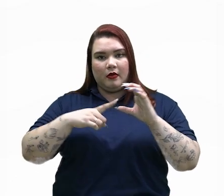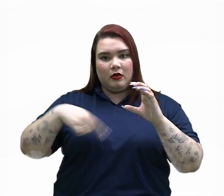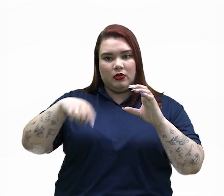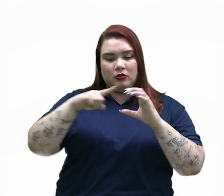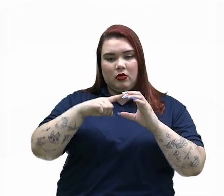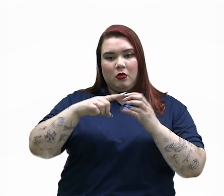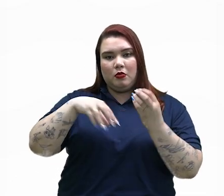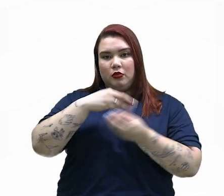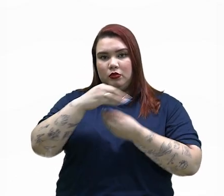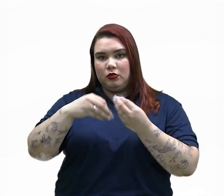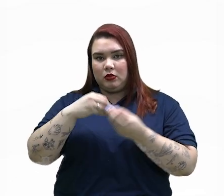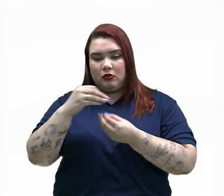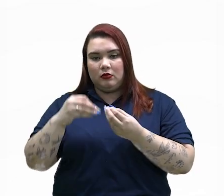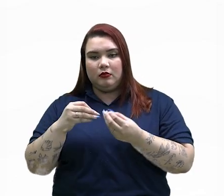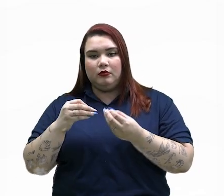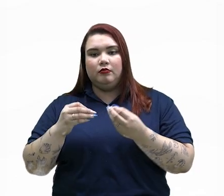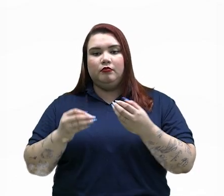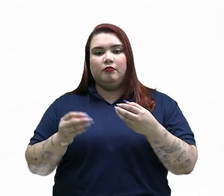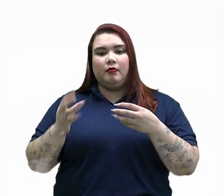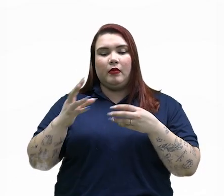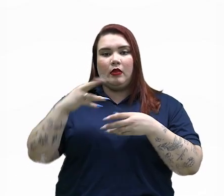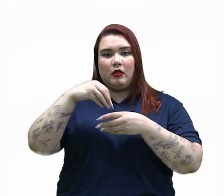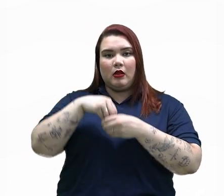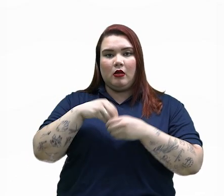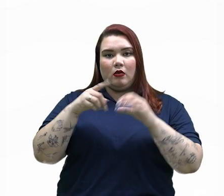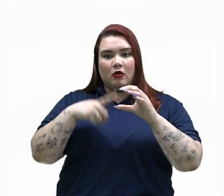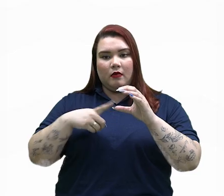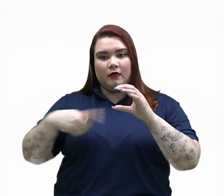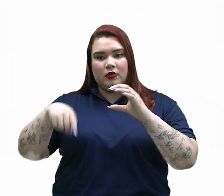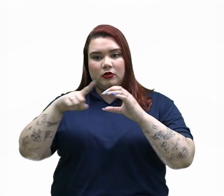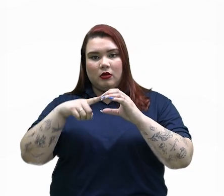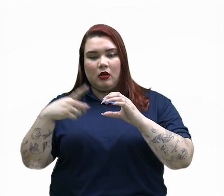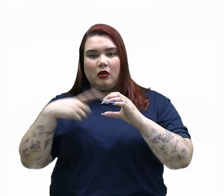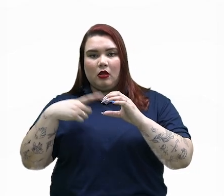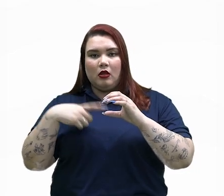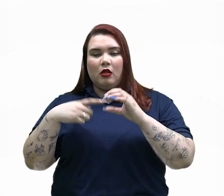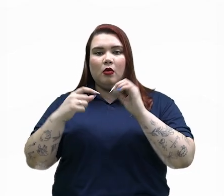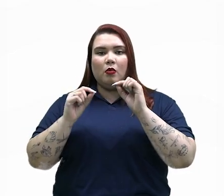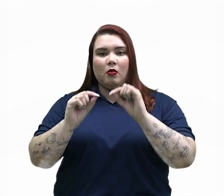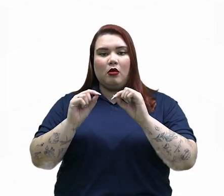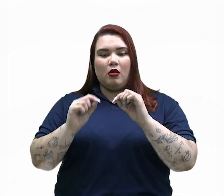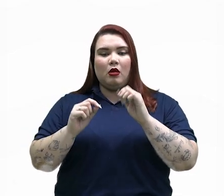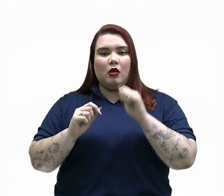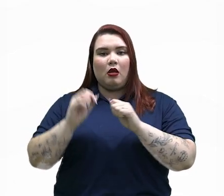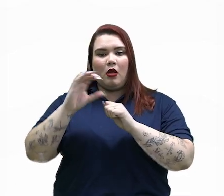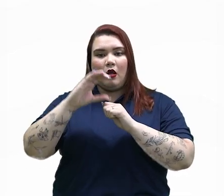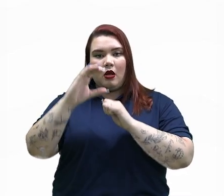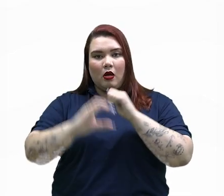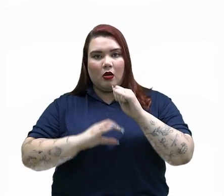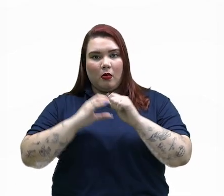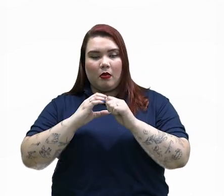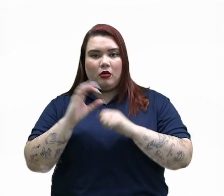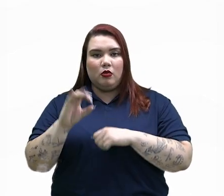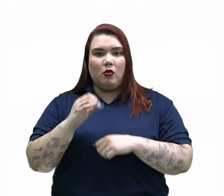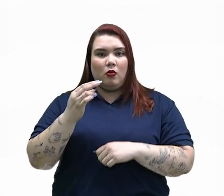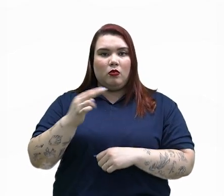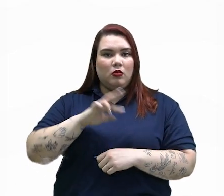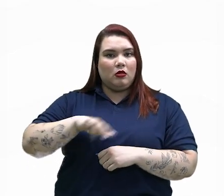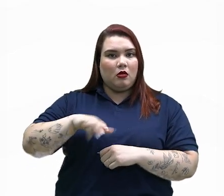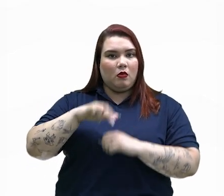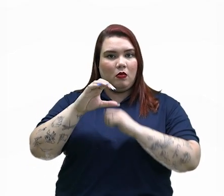ou mista. E dentro da cadeia fechada, a gente pode ter ainda aromática e não